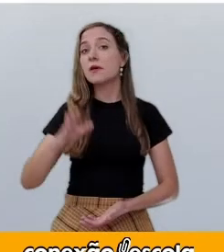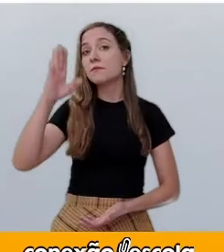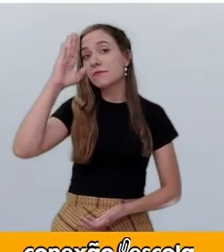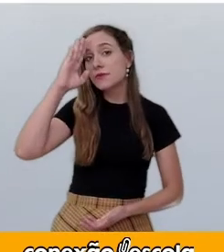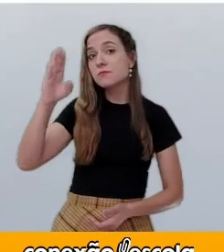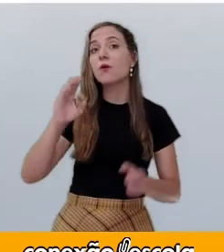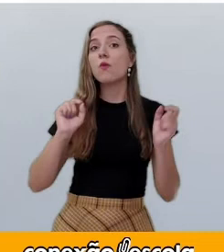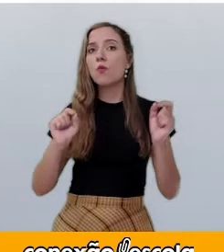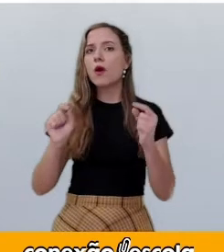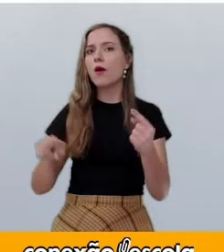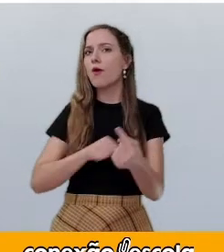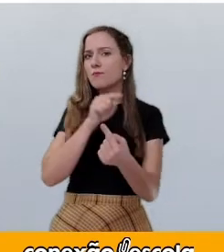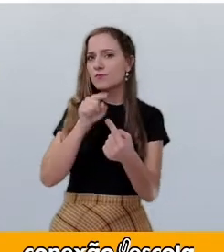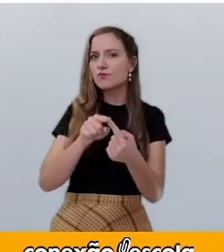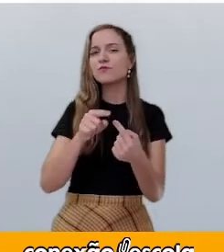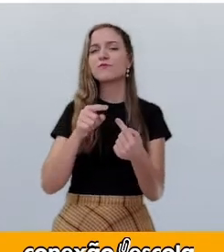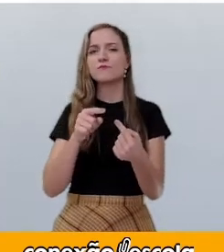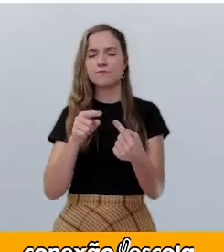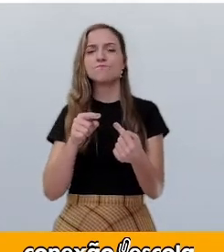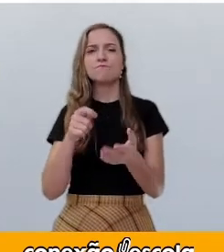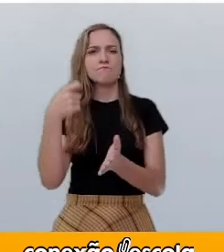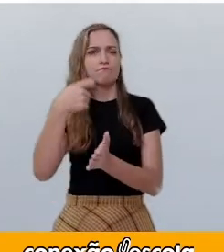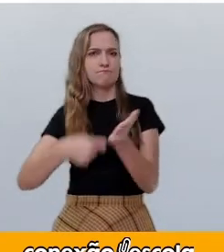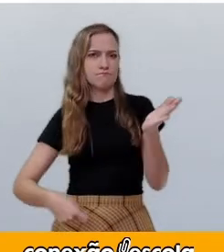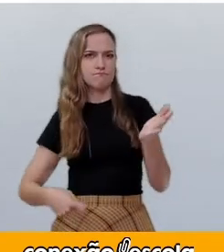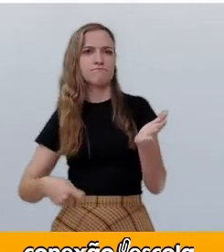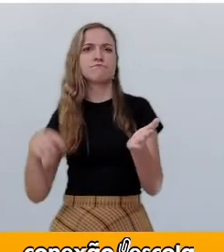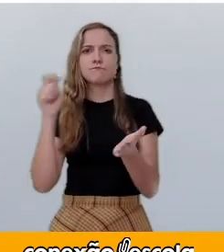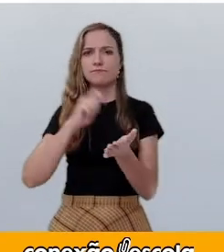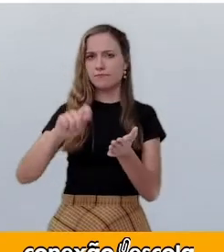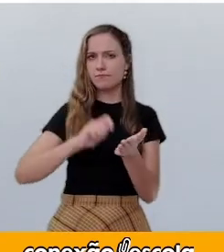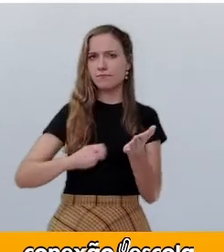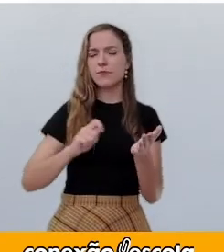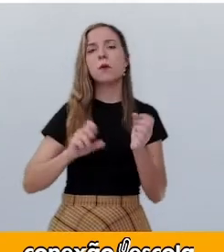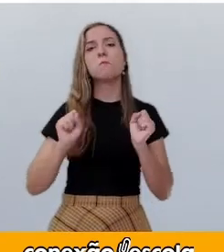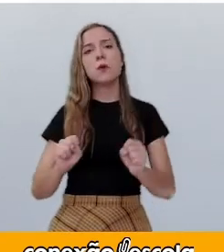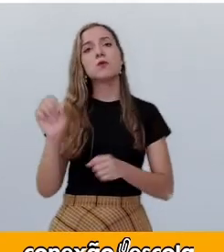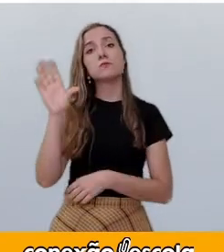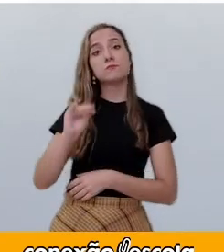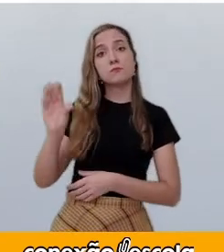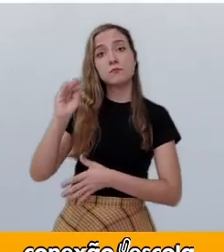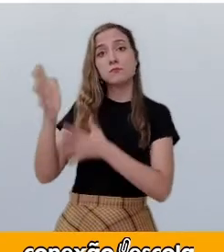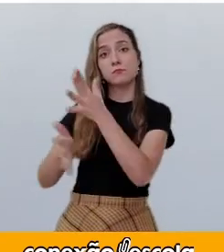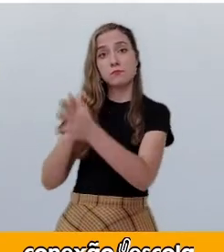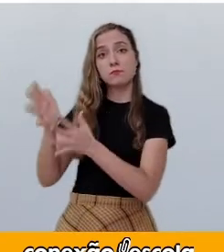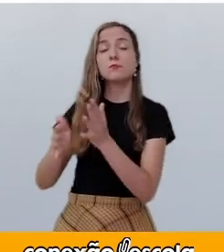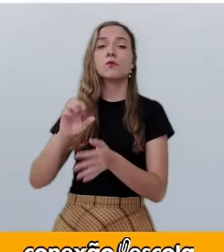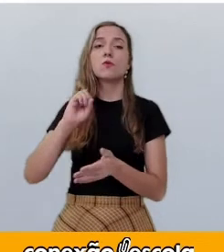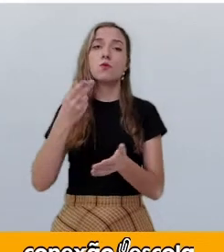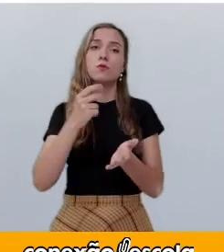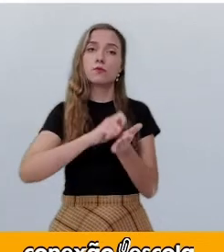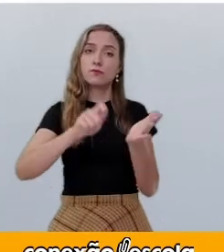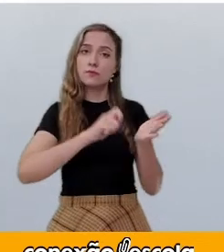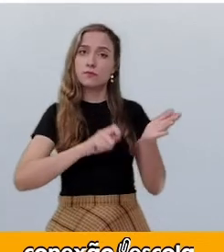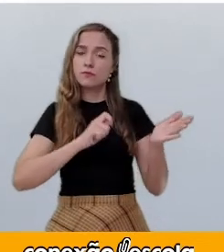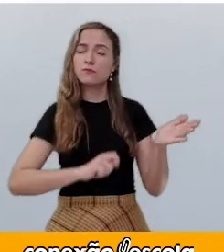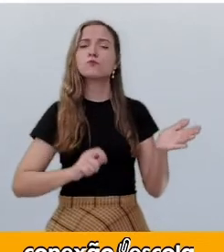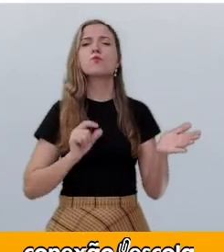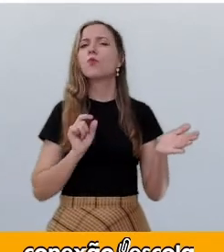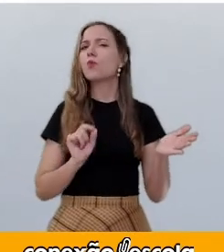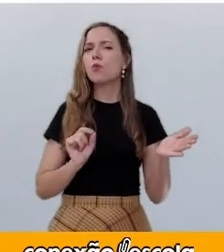a principal finalidade do relato seja oral ou escrito